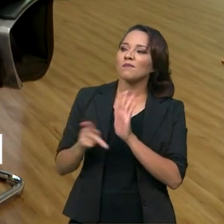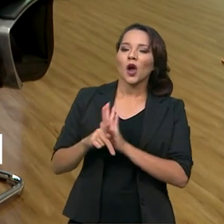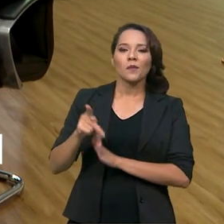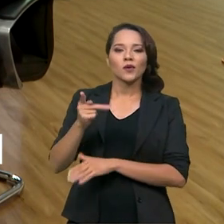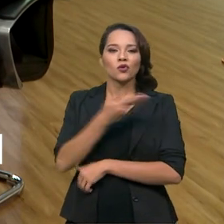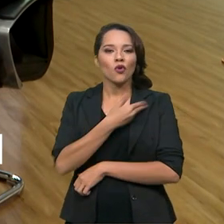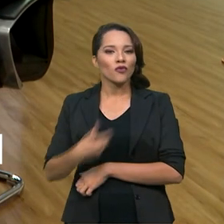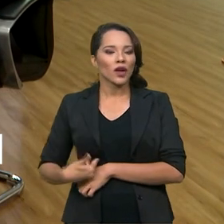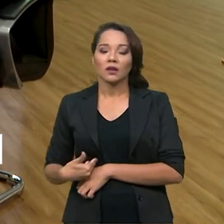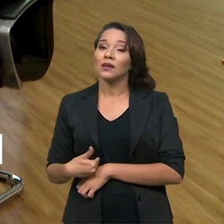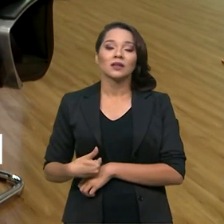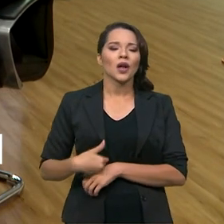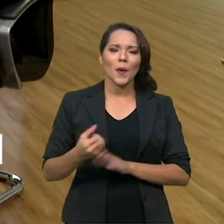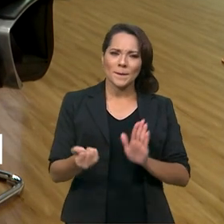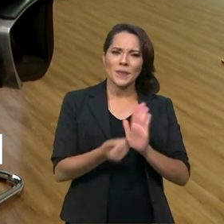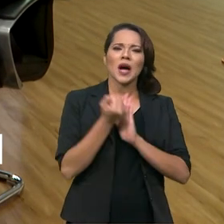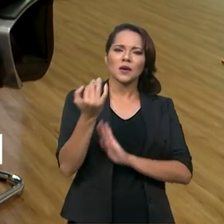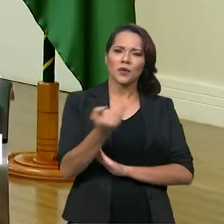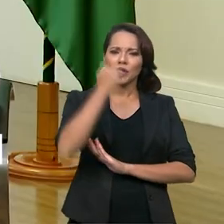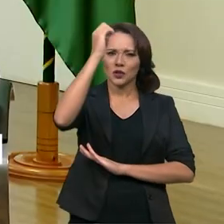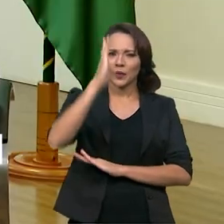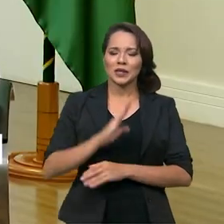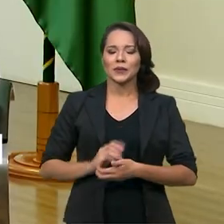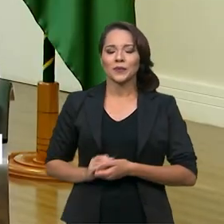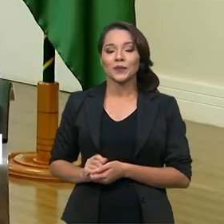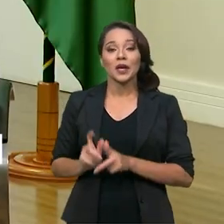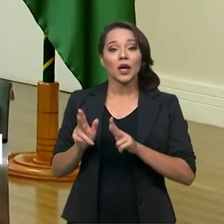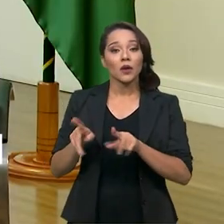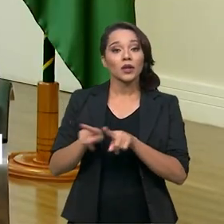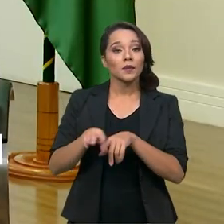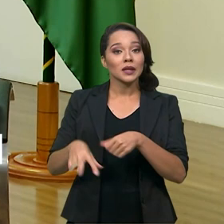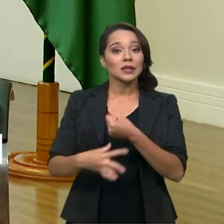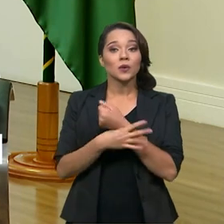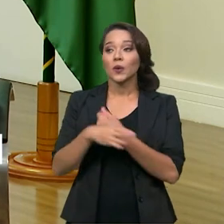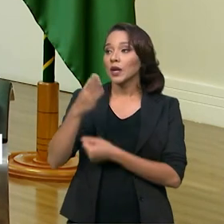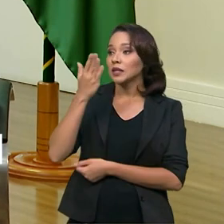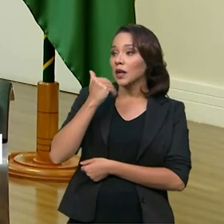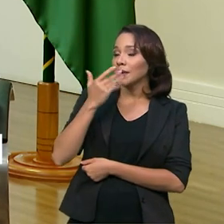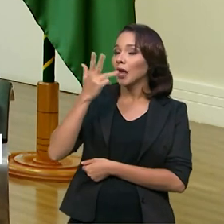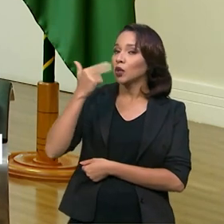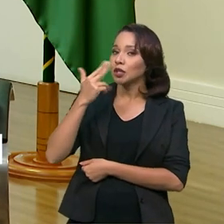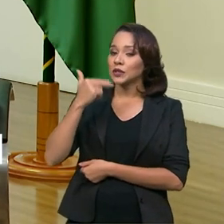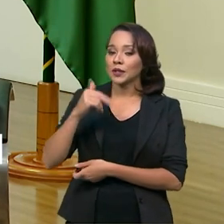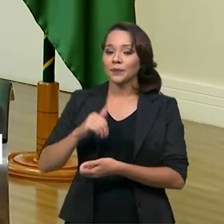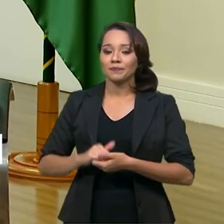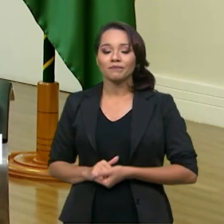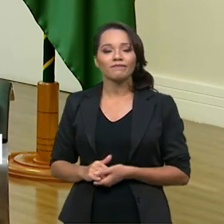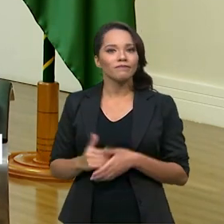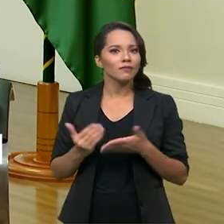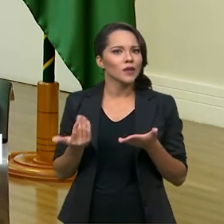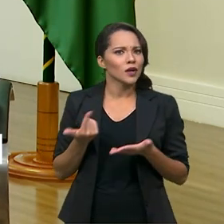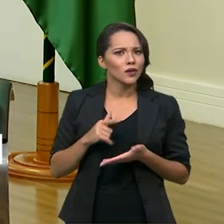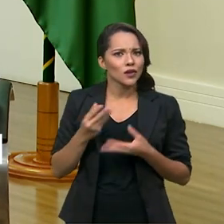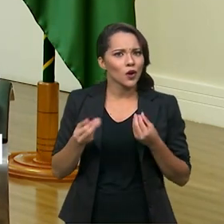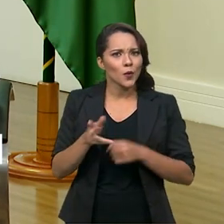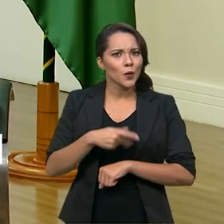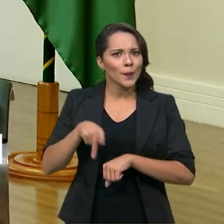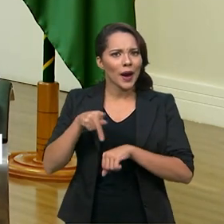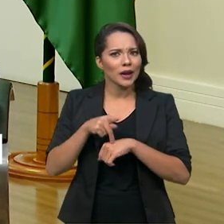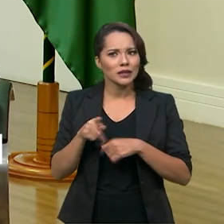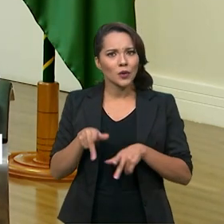Estado, mas são marcos civilizatórios no Brasil, como a questão da segurança alimentar e nutricional. Não se admite que um país